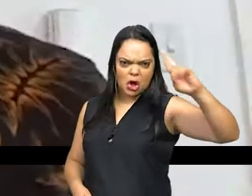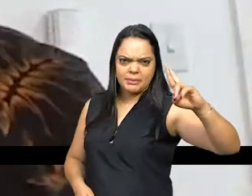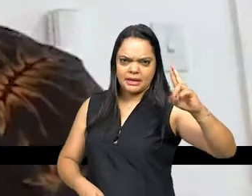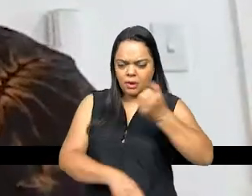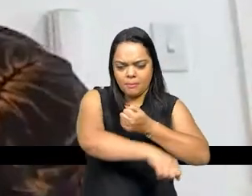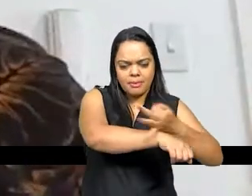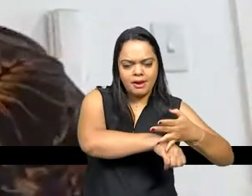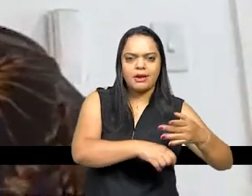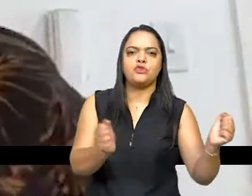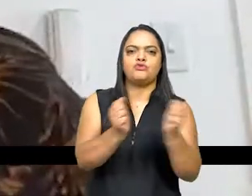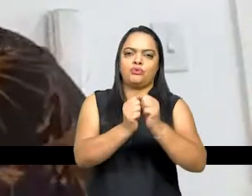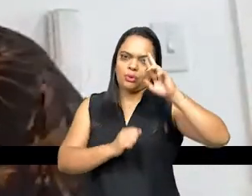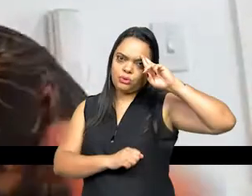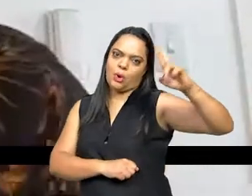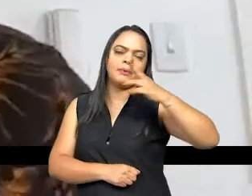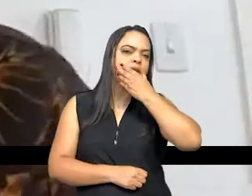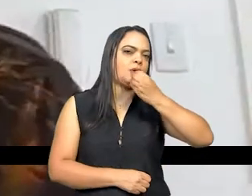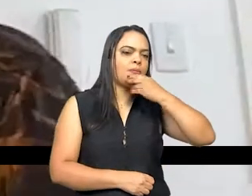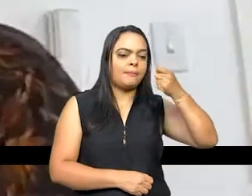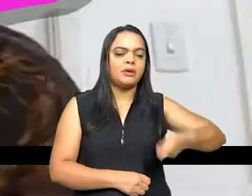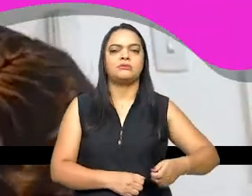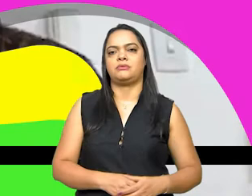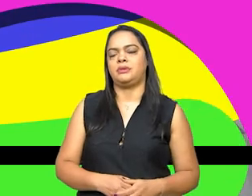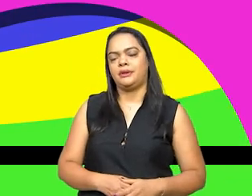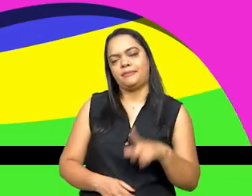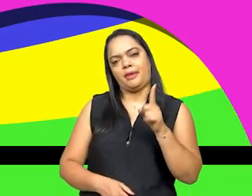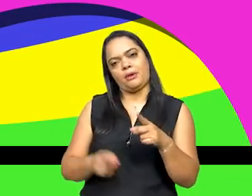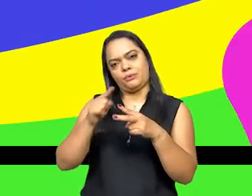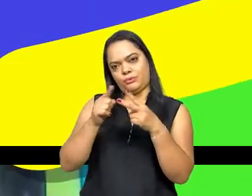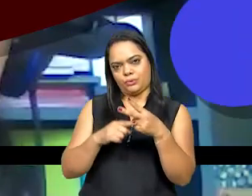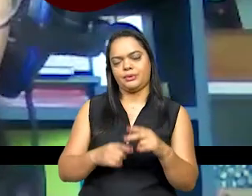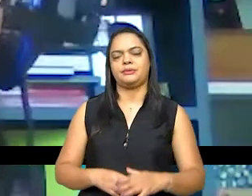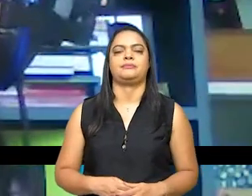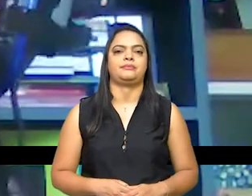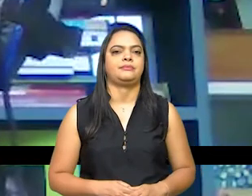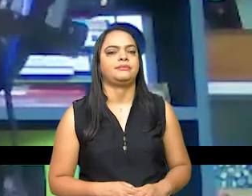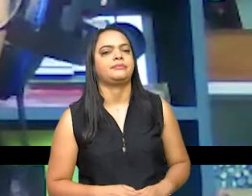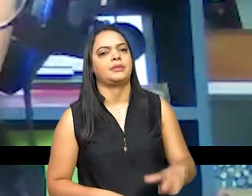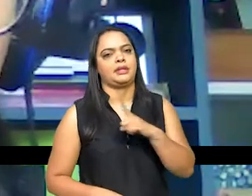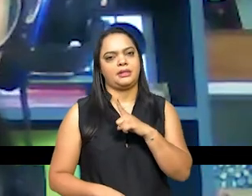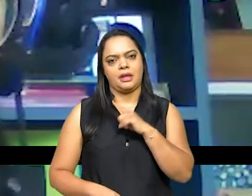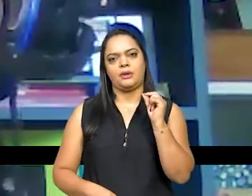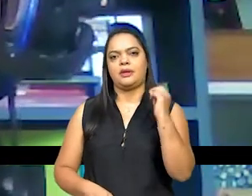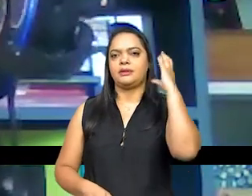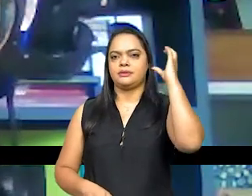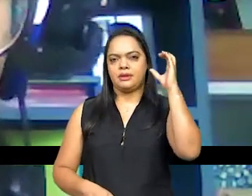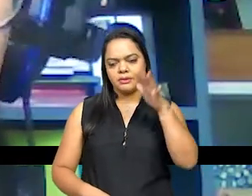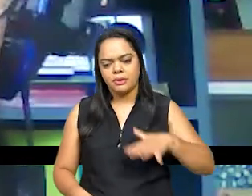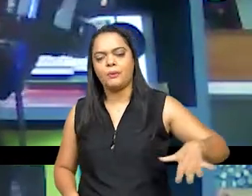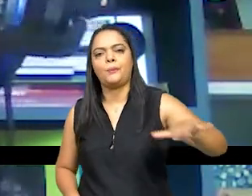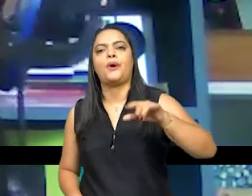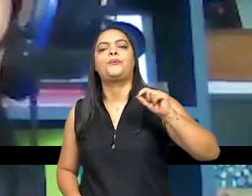eu teria para acrescentar lá a listinha da Ruth Frankenberg. Nós temos uma área da ciência que